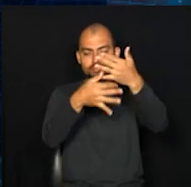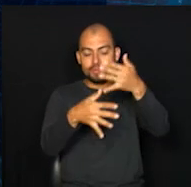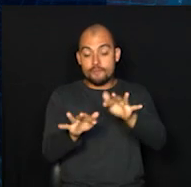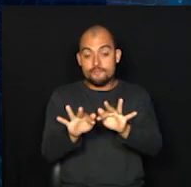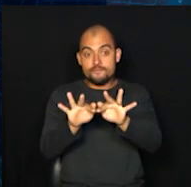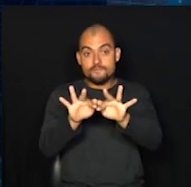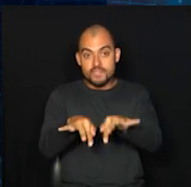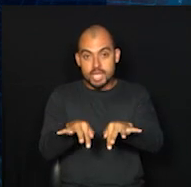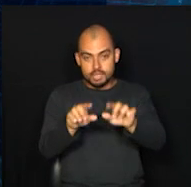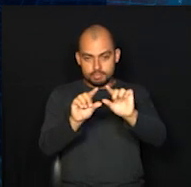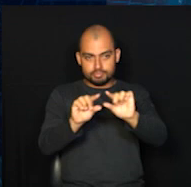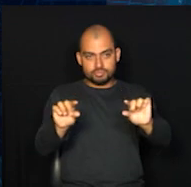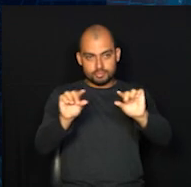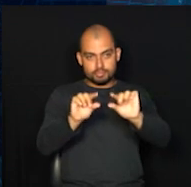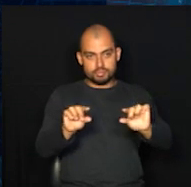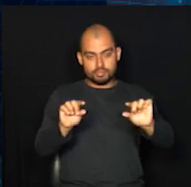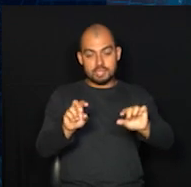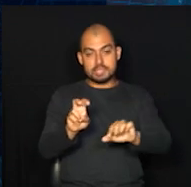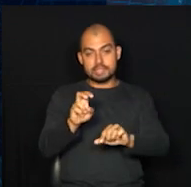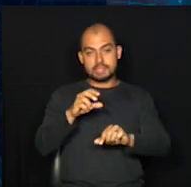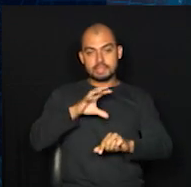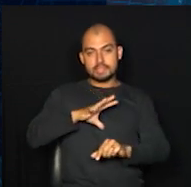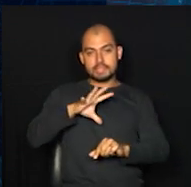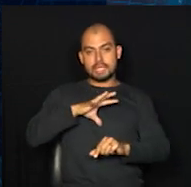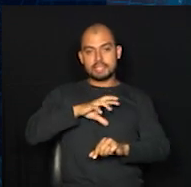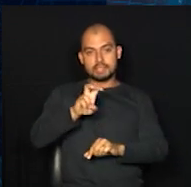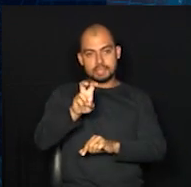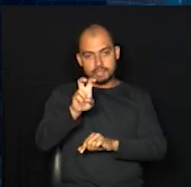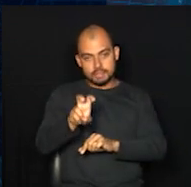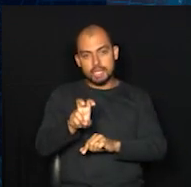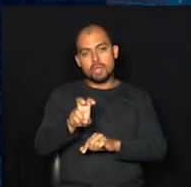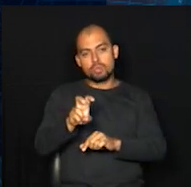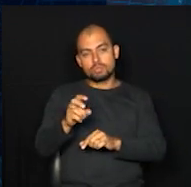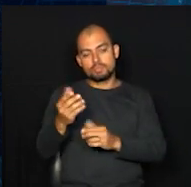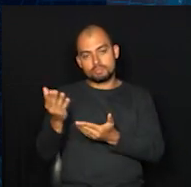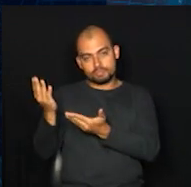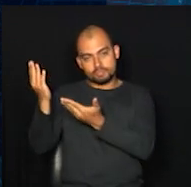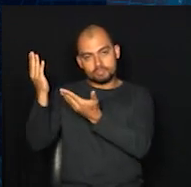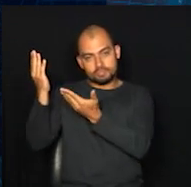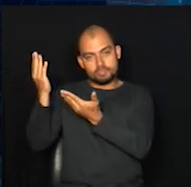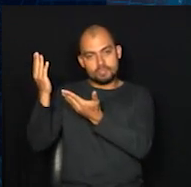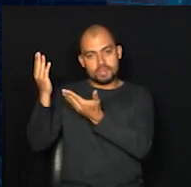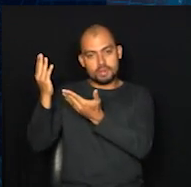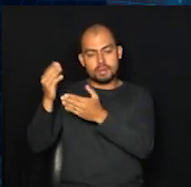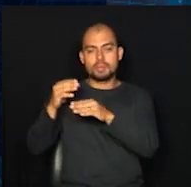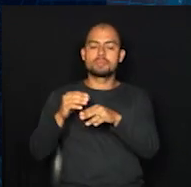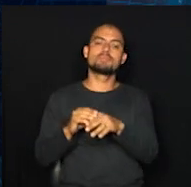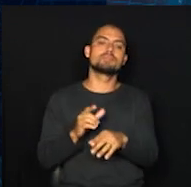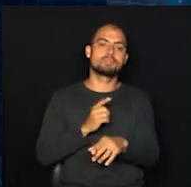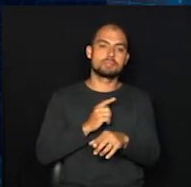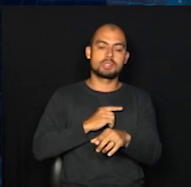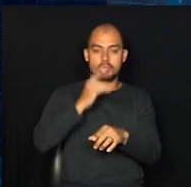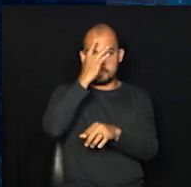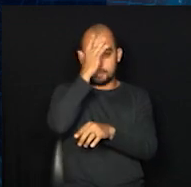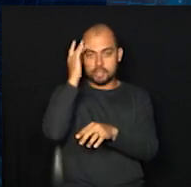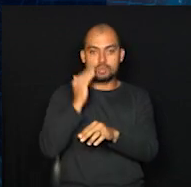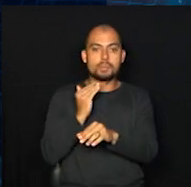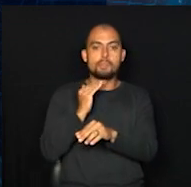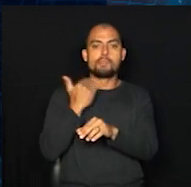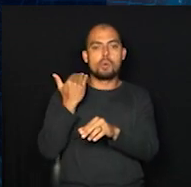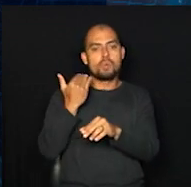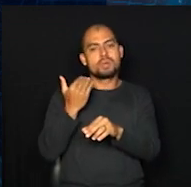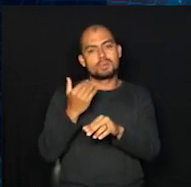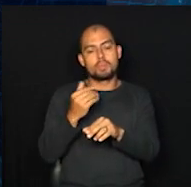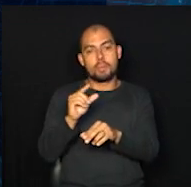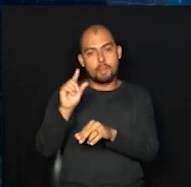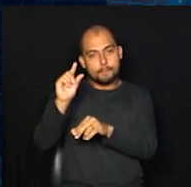nossa tabela com as 5 cidades, Arthur Nogueira, Pedreira, Santo Antônio de Posse, Morungaba e Olambra, que são as 5